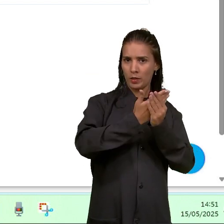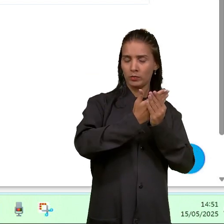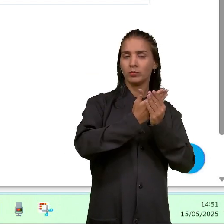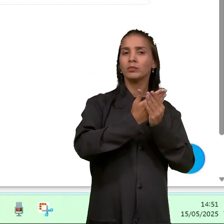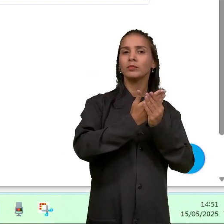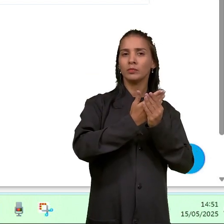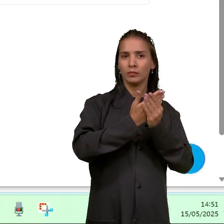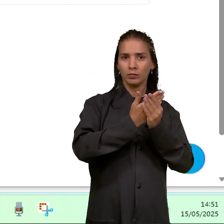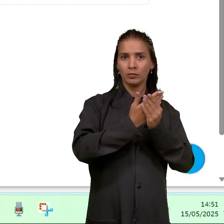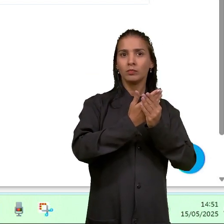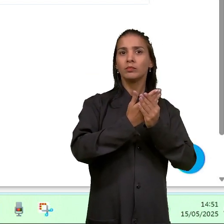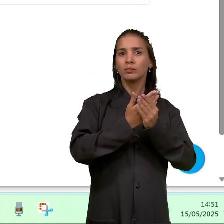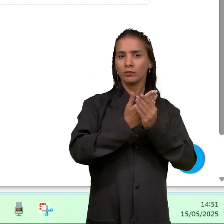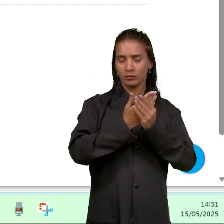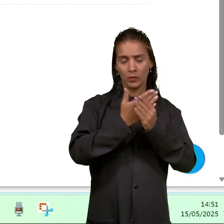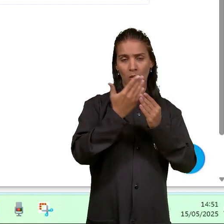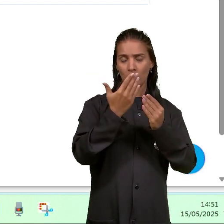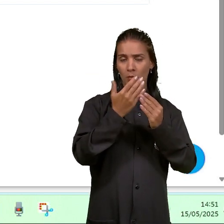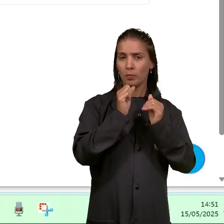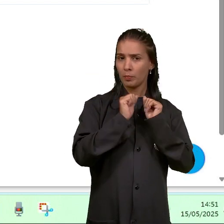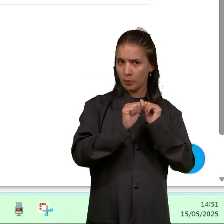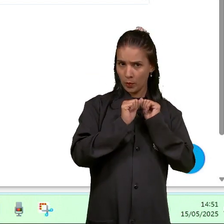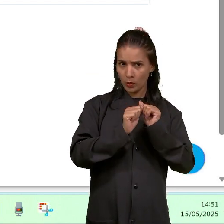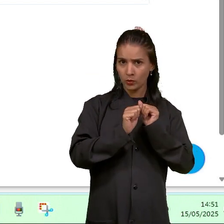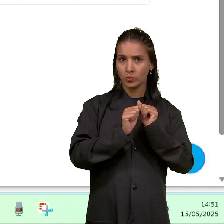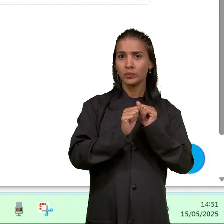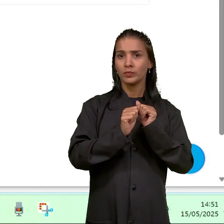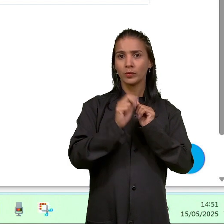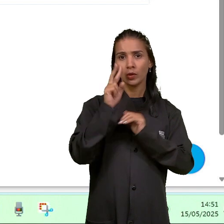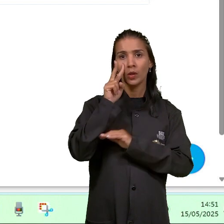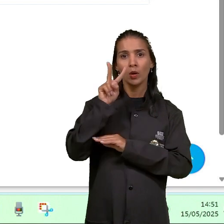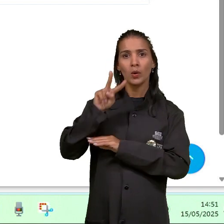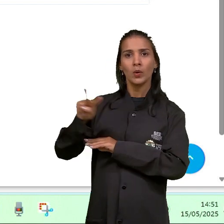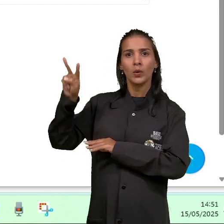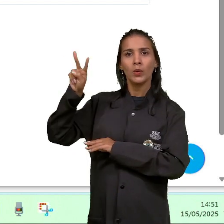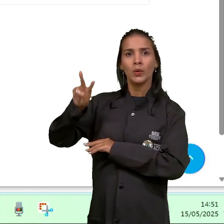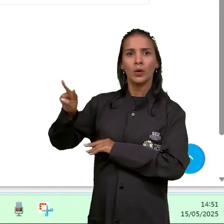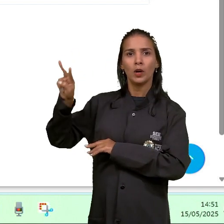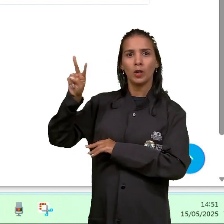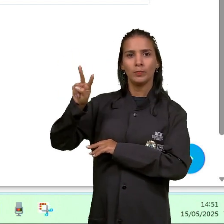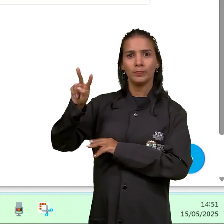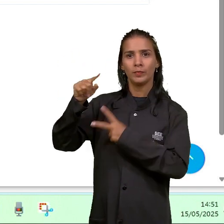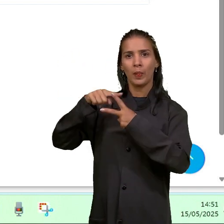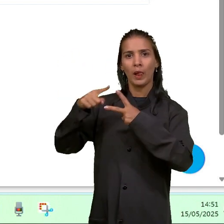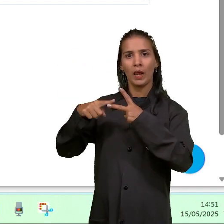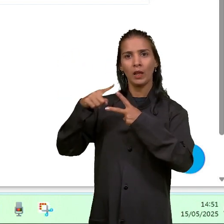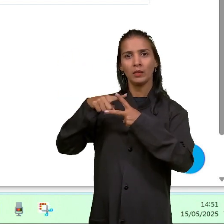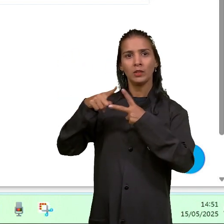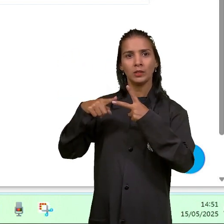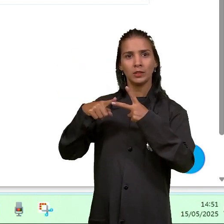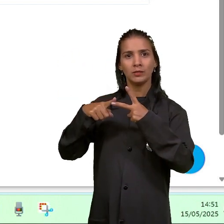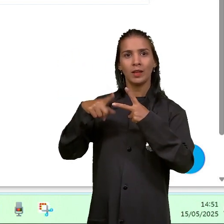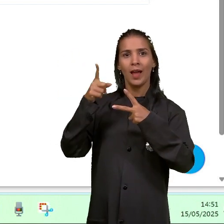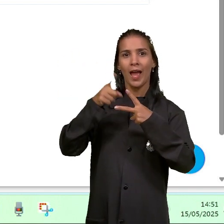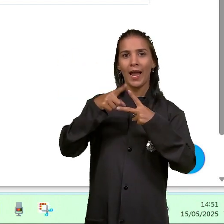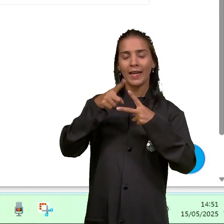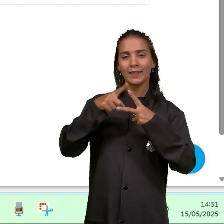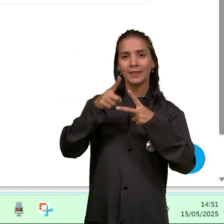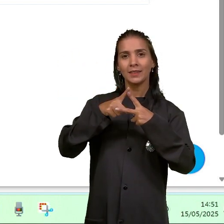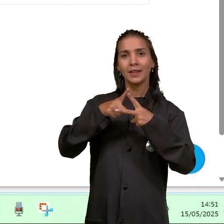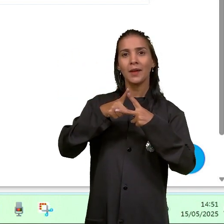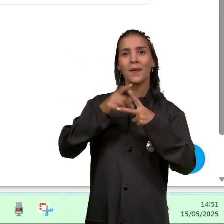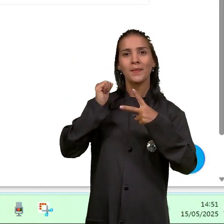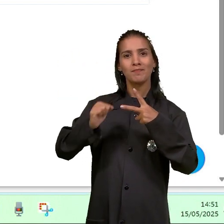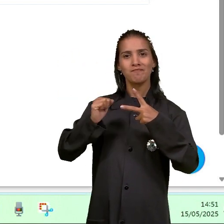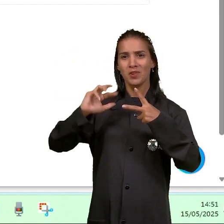aqui, eu vou enviar a íntegra desse processo para essa pessoa. Mas vamos supor que você tem lá